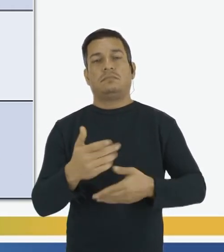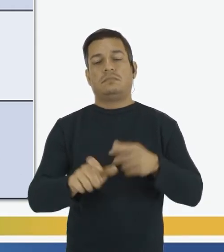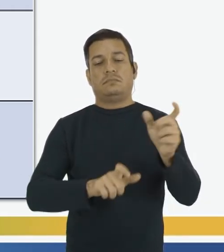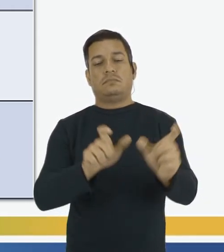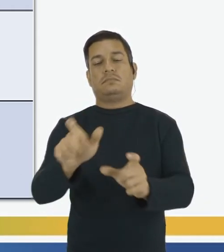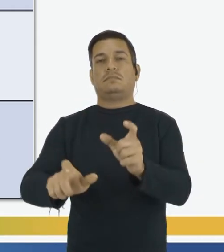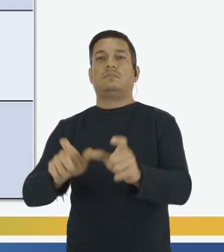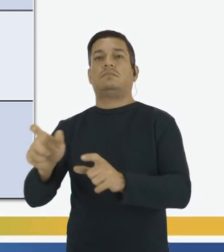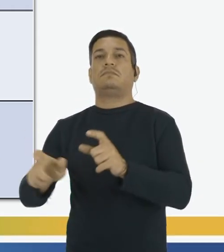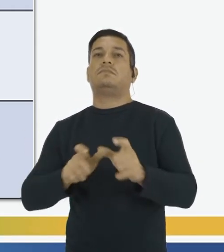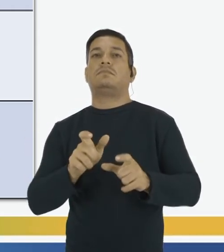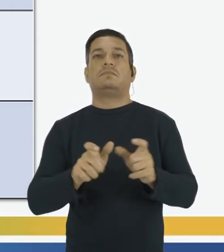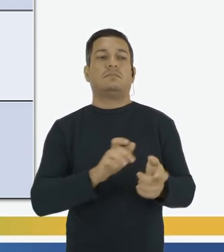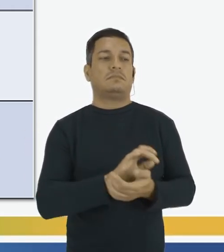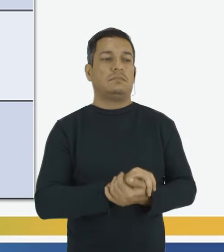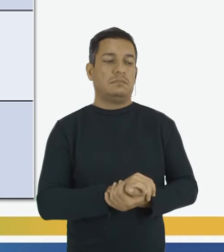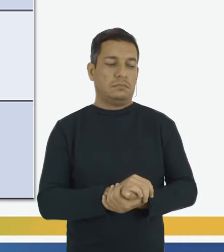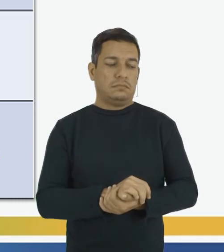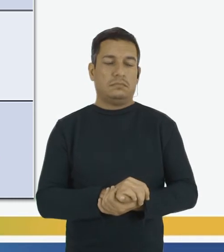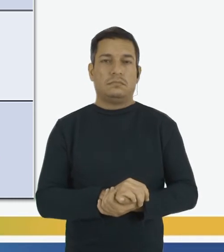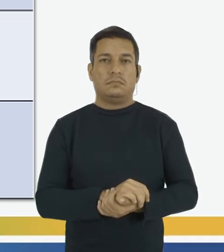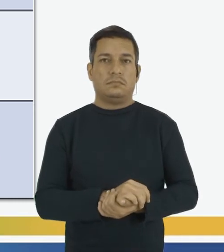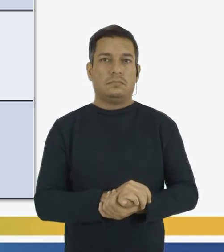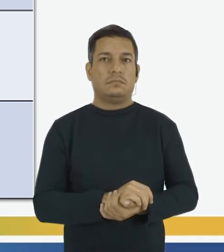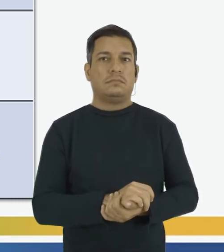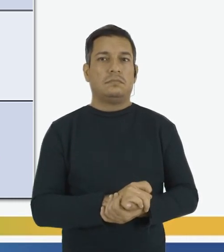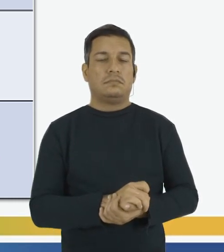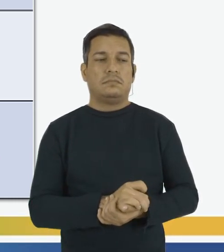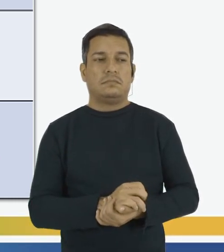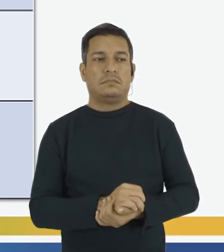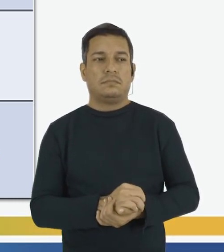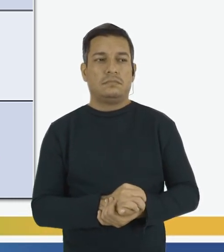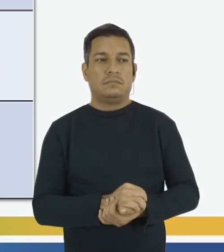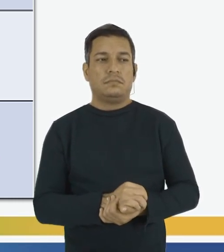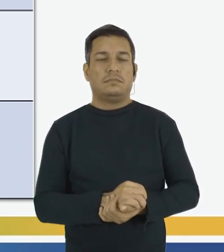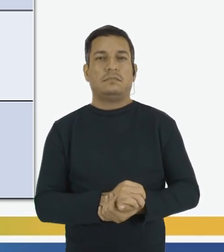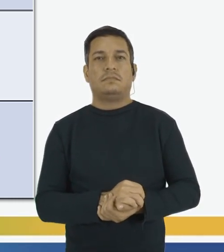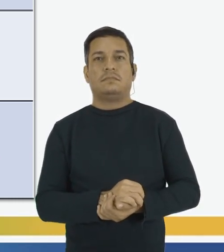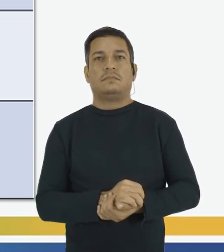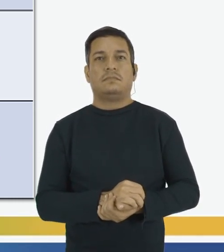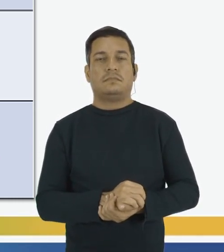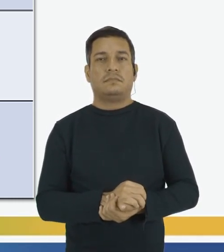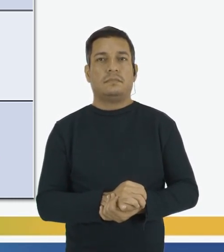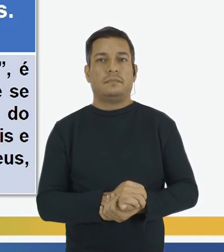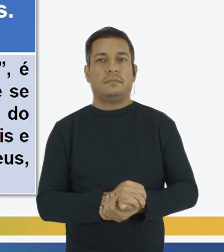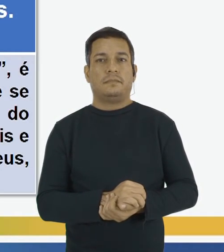aos outros, né? Então, a gente já evoluiu, né, o princípio.